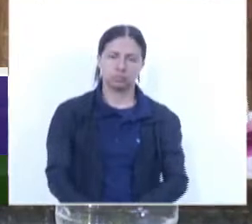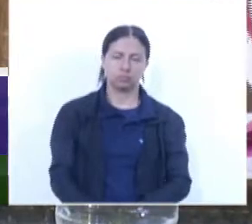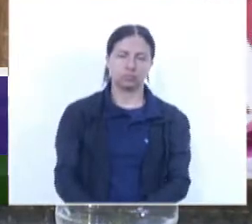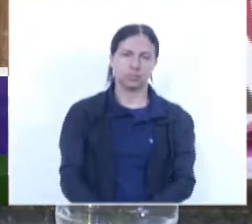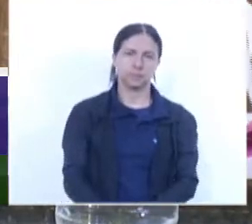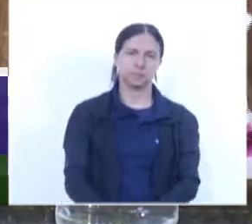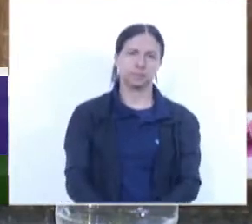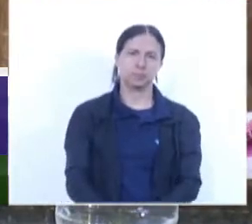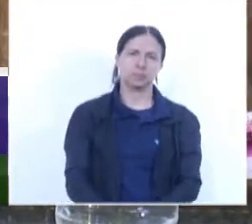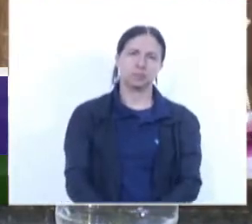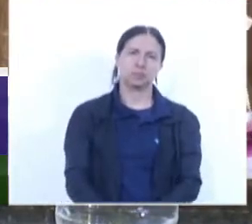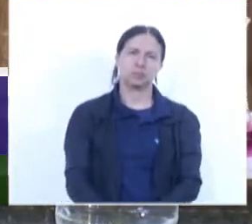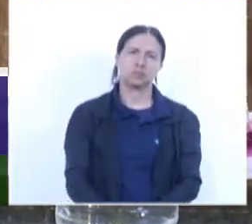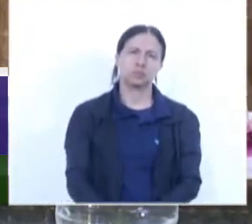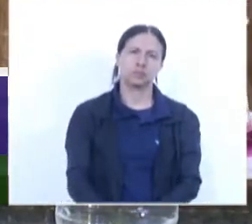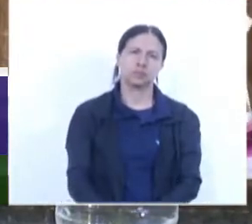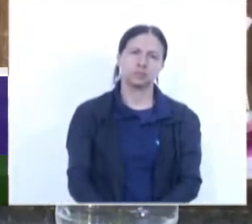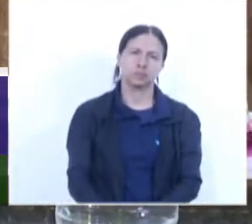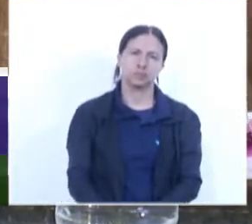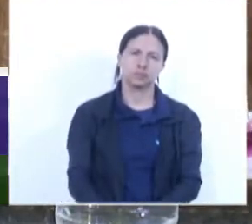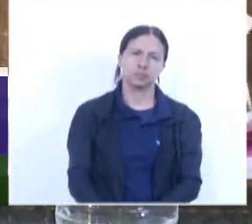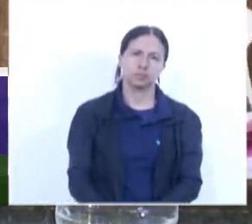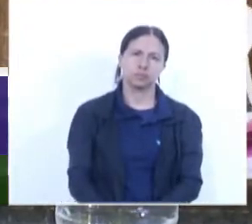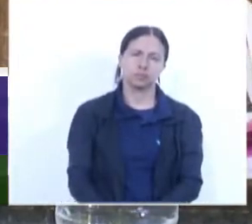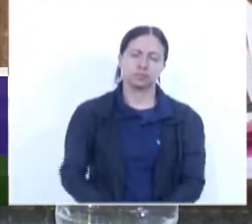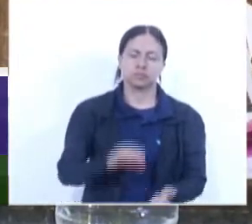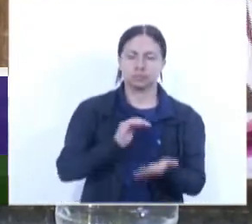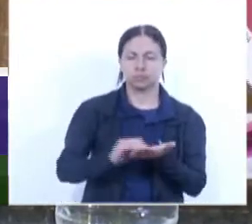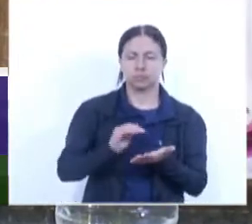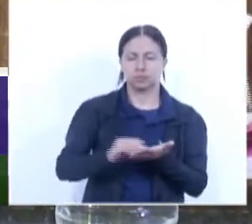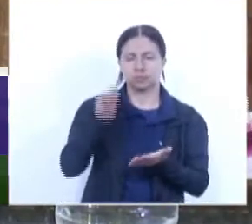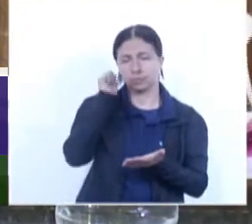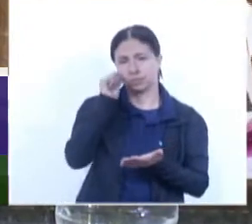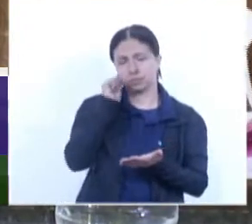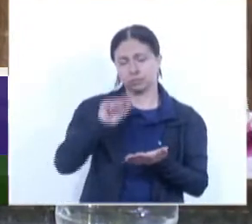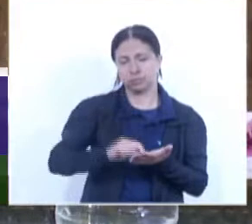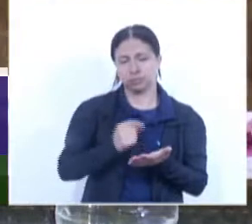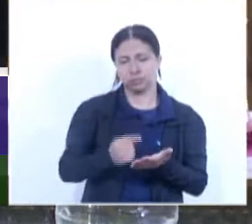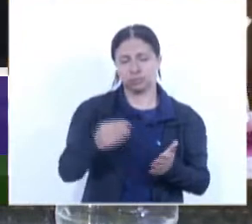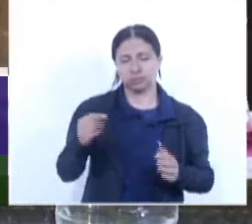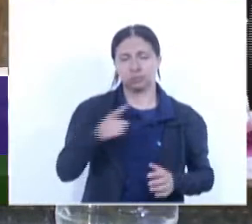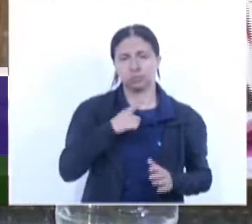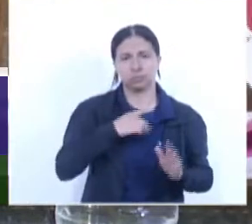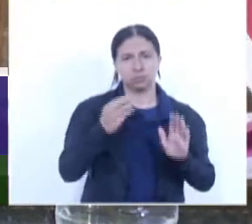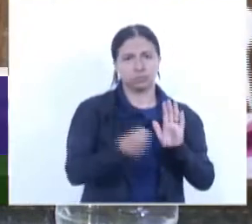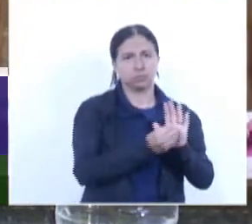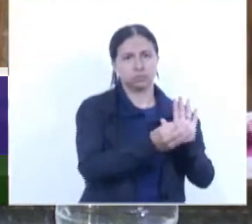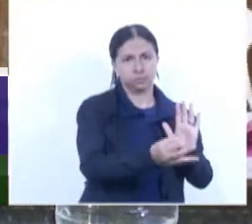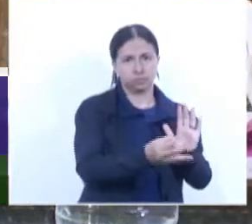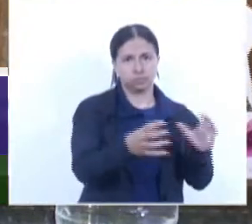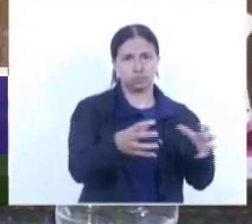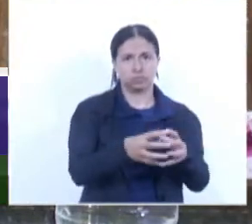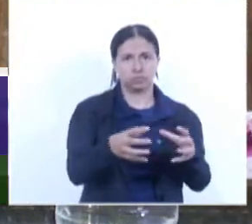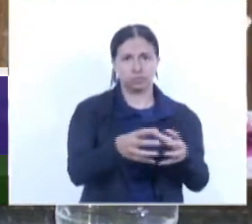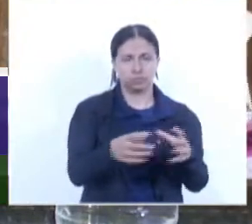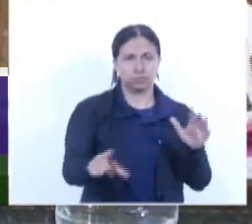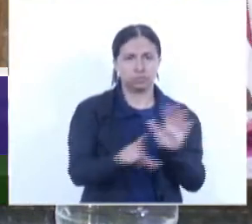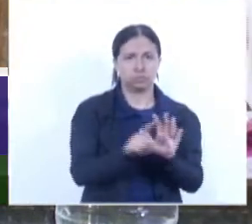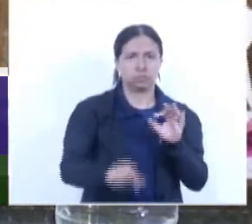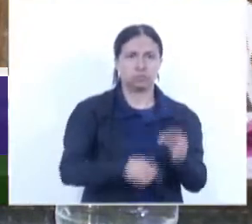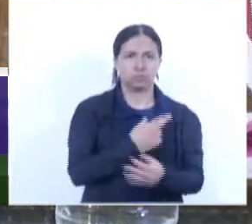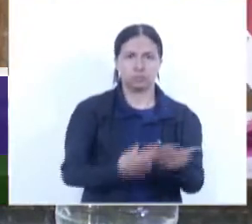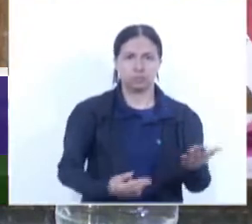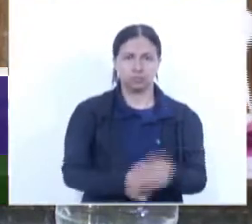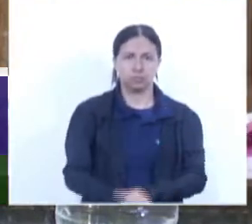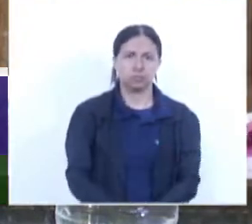ela assinar pela secretária tem os pareceres das comissões de legislação e